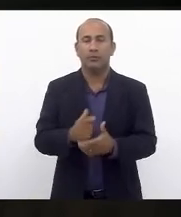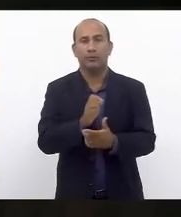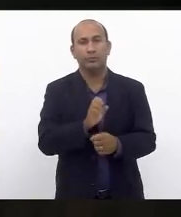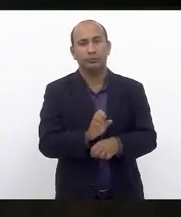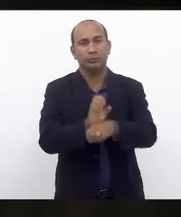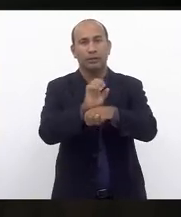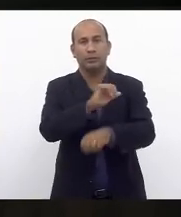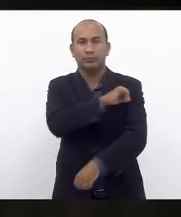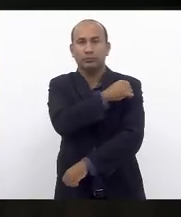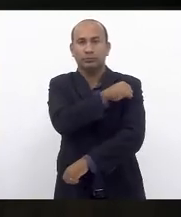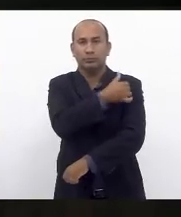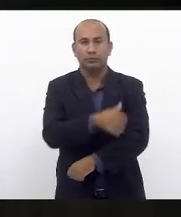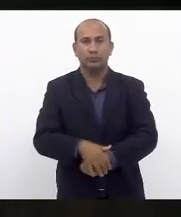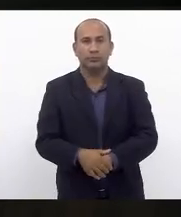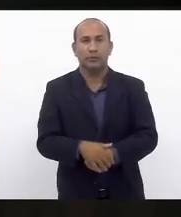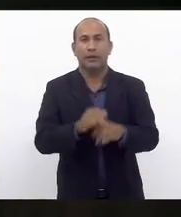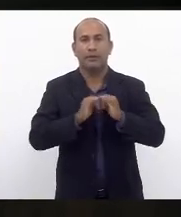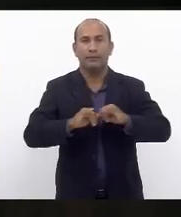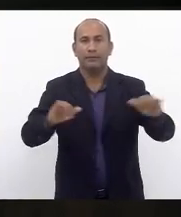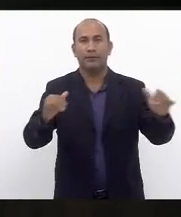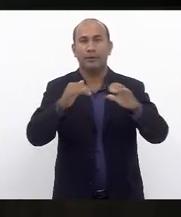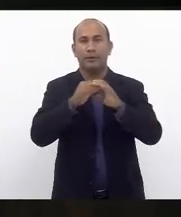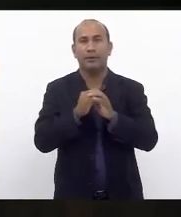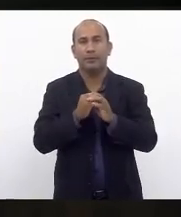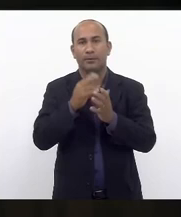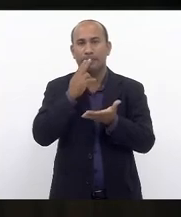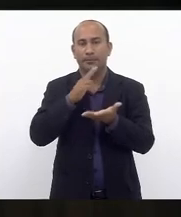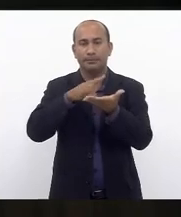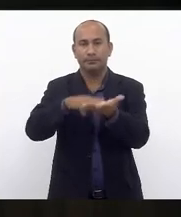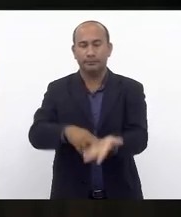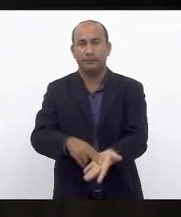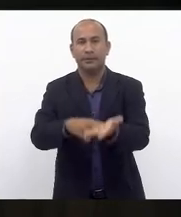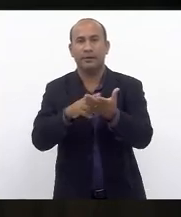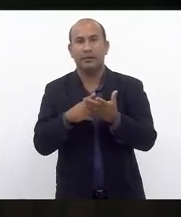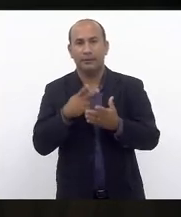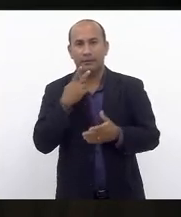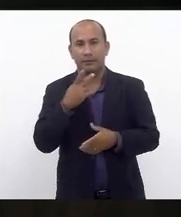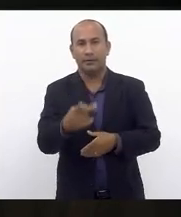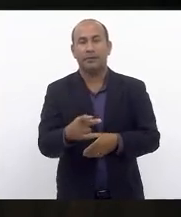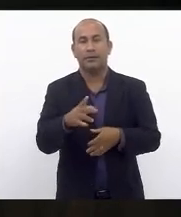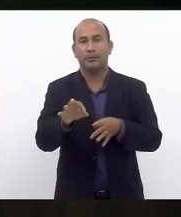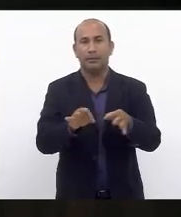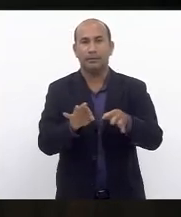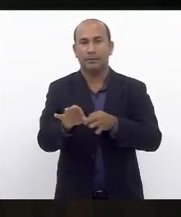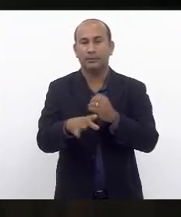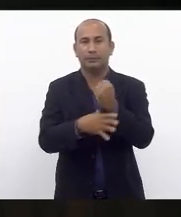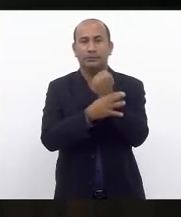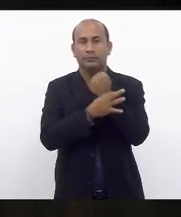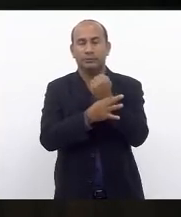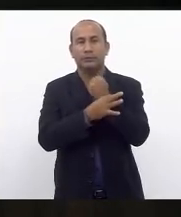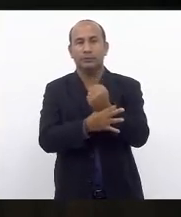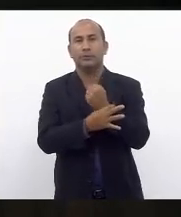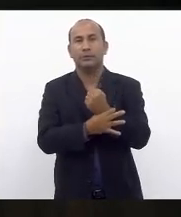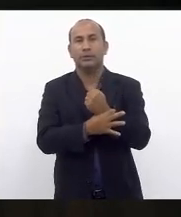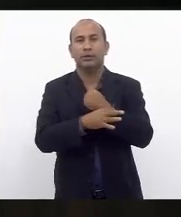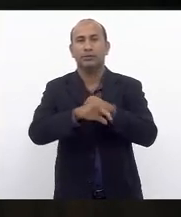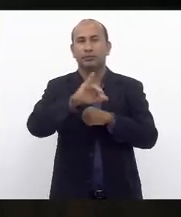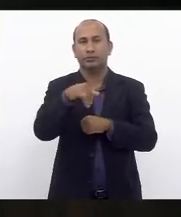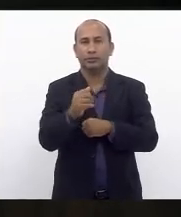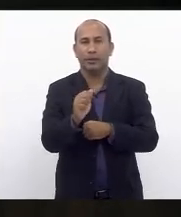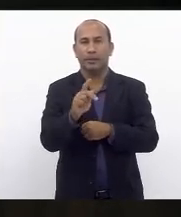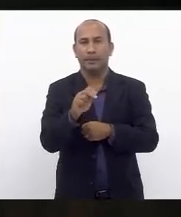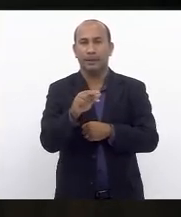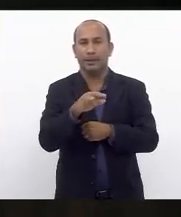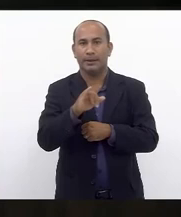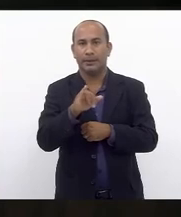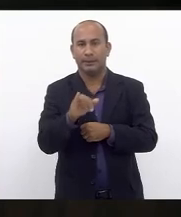Estado do Rio de Janeiro o envio de mensagem dispondo sobre a implantação do programa Segurança Presente no município de Japeri.